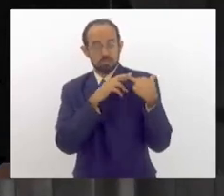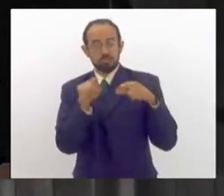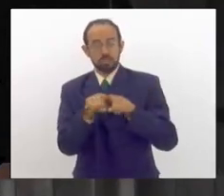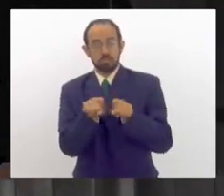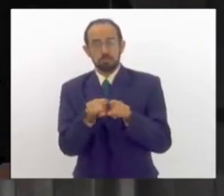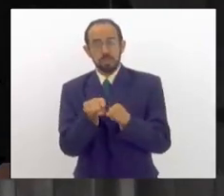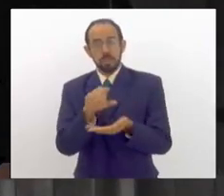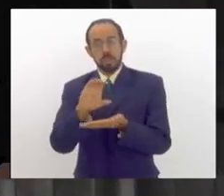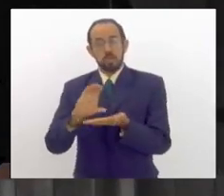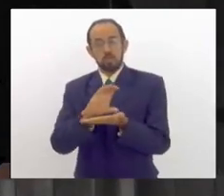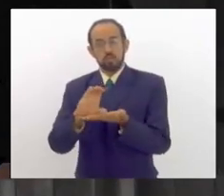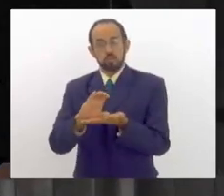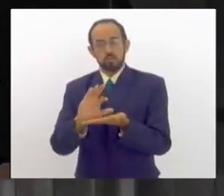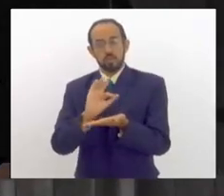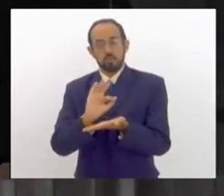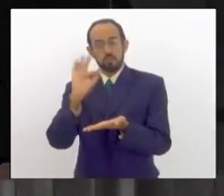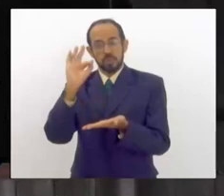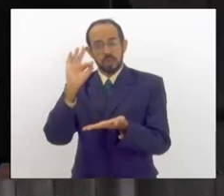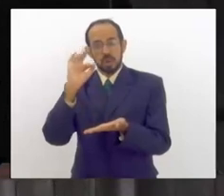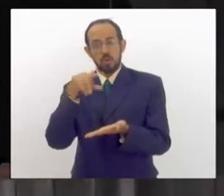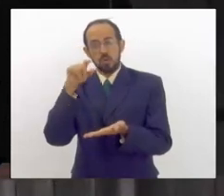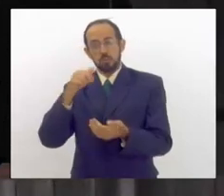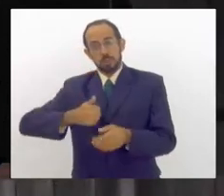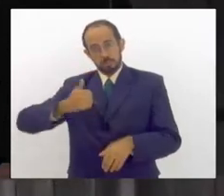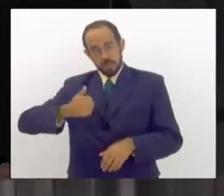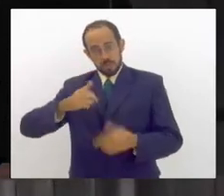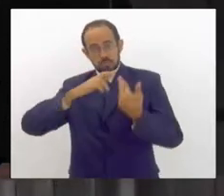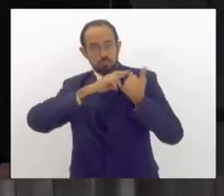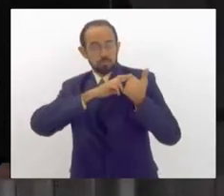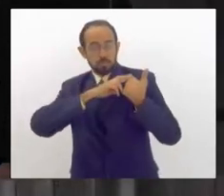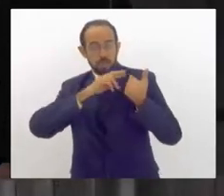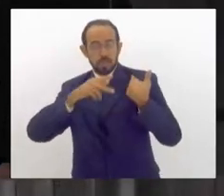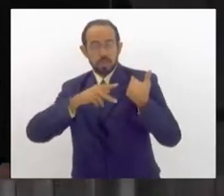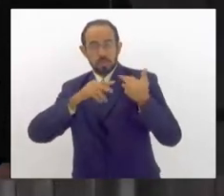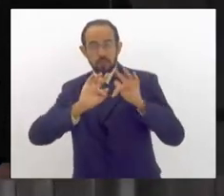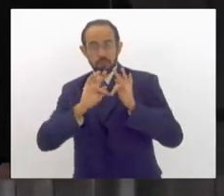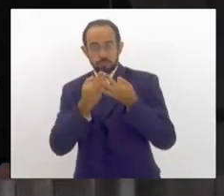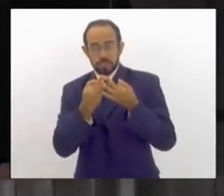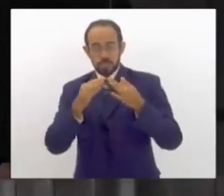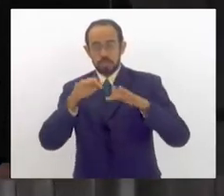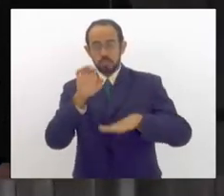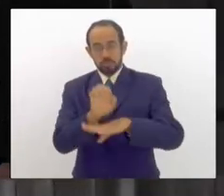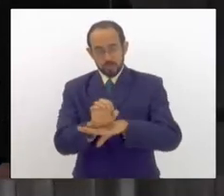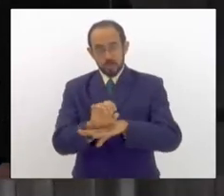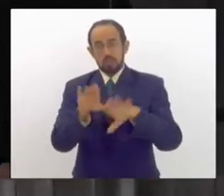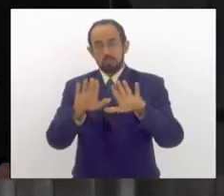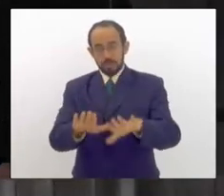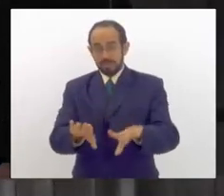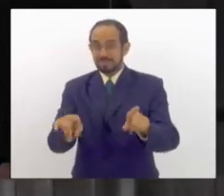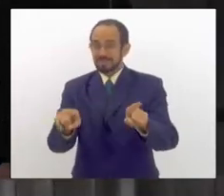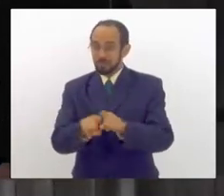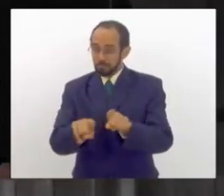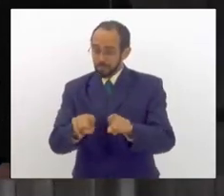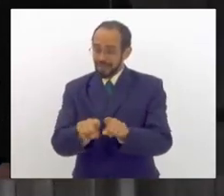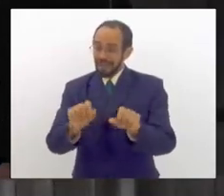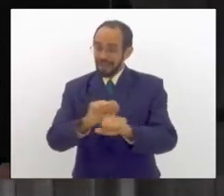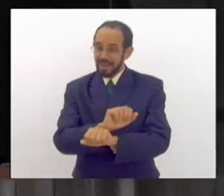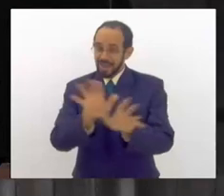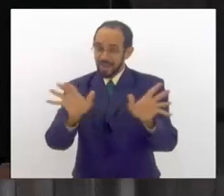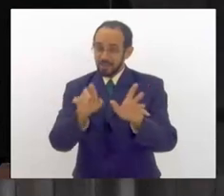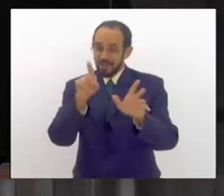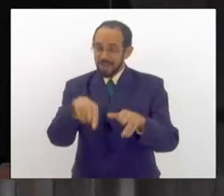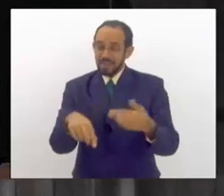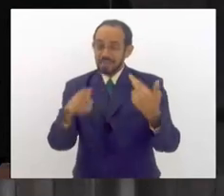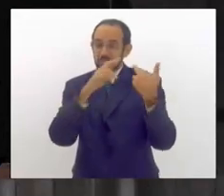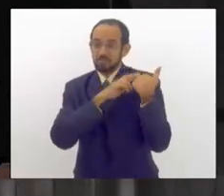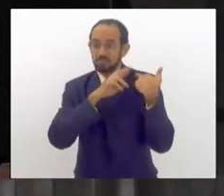a criança é responsabilidade primeiro dos pais, sim, do Estado, mas é bem claro, ela é